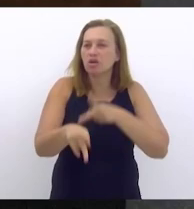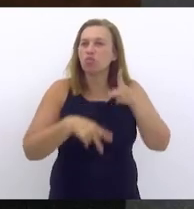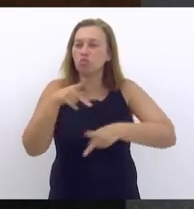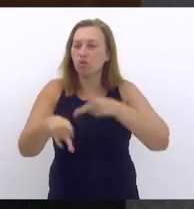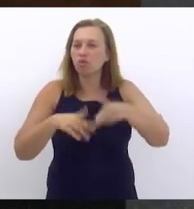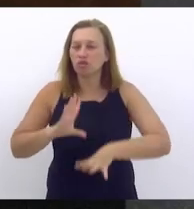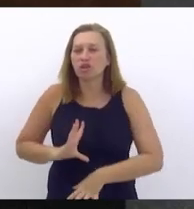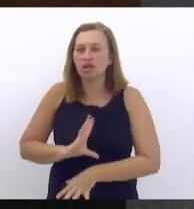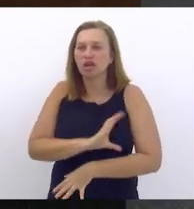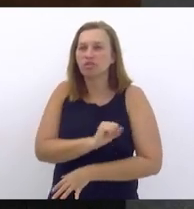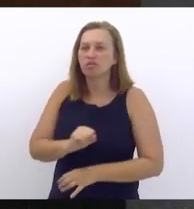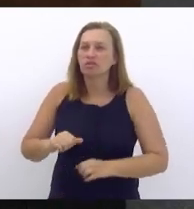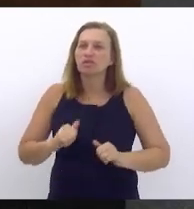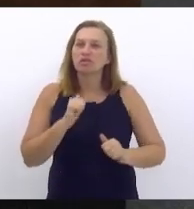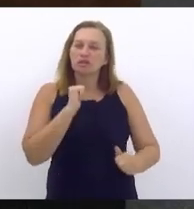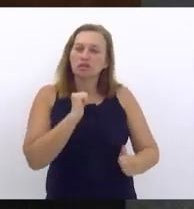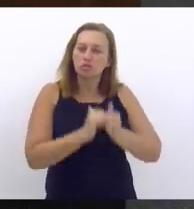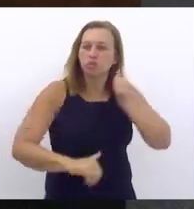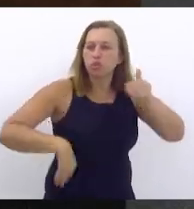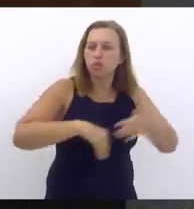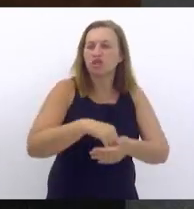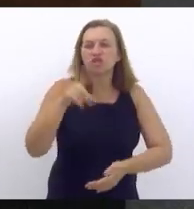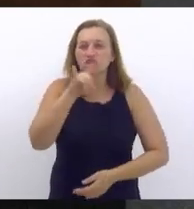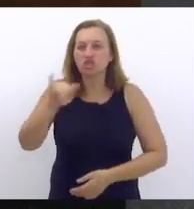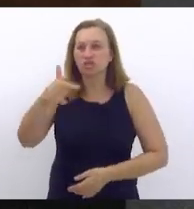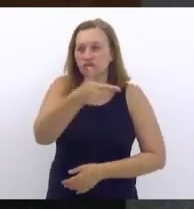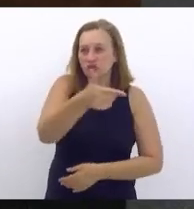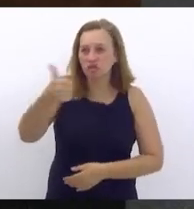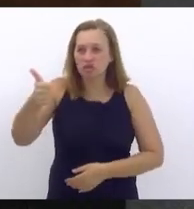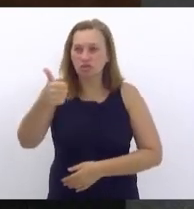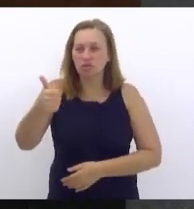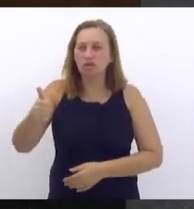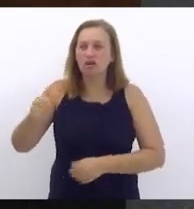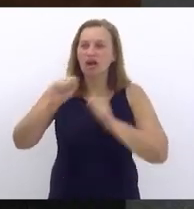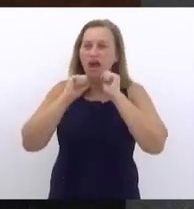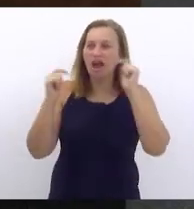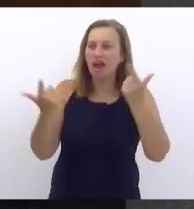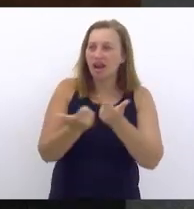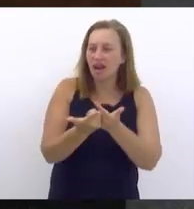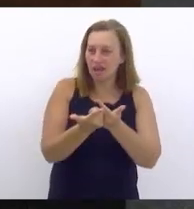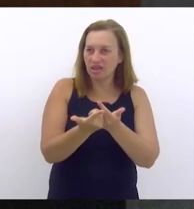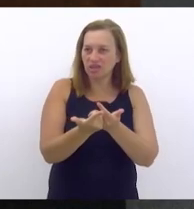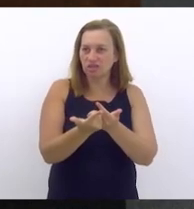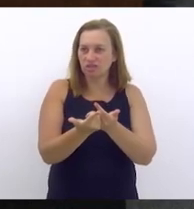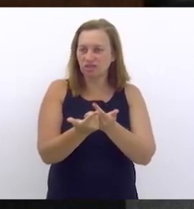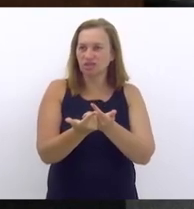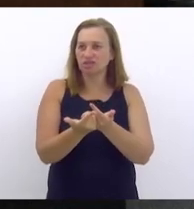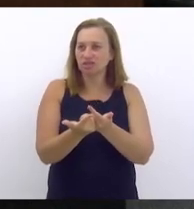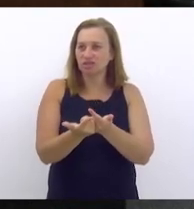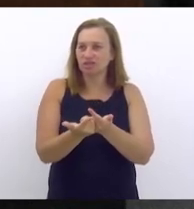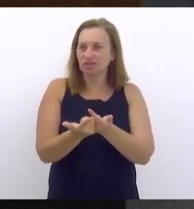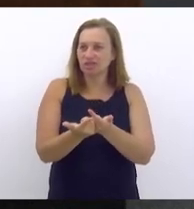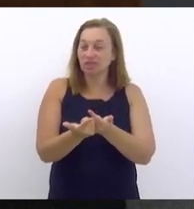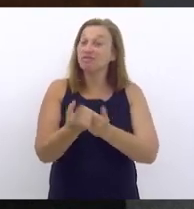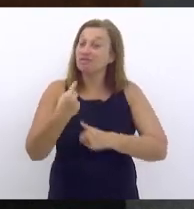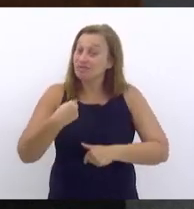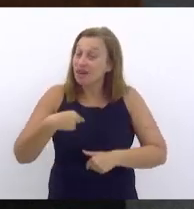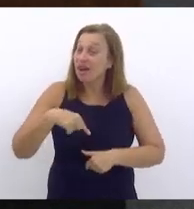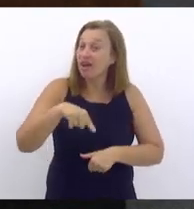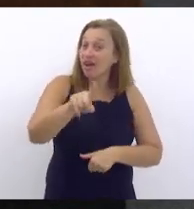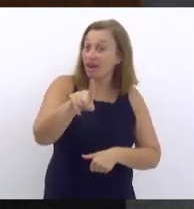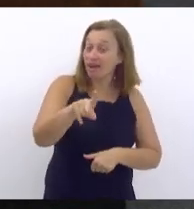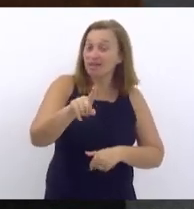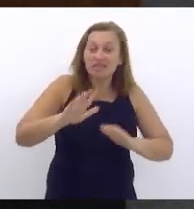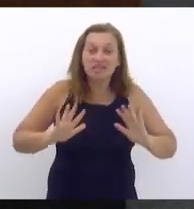do futebol. Então, dia 21, a Alerj vai colocar seu time em campo, vai colocar sua chuteirinha e vai estar lá